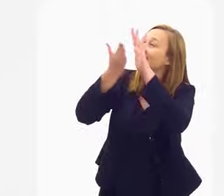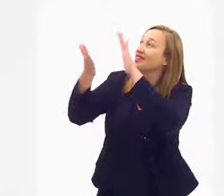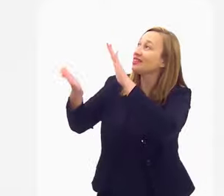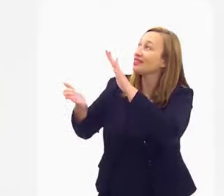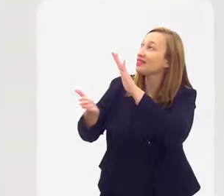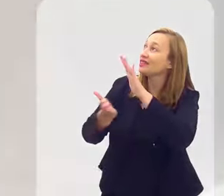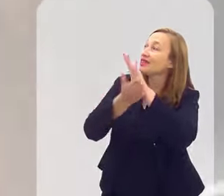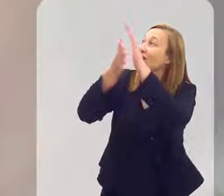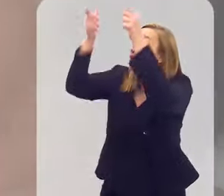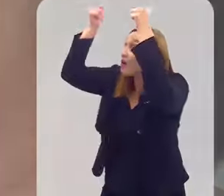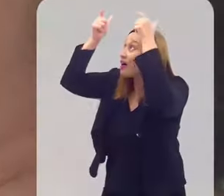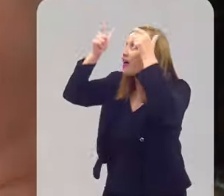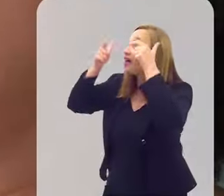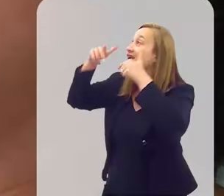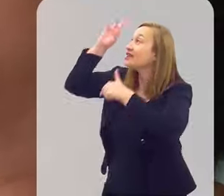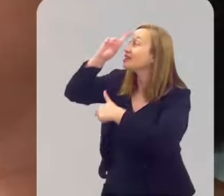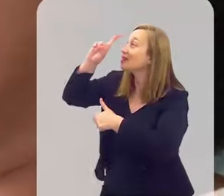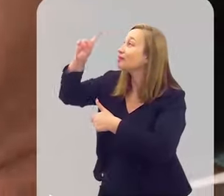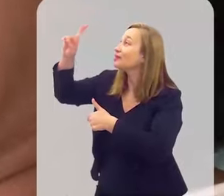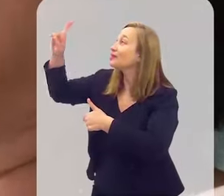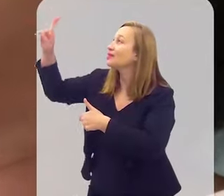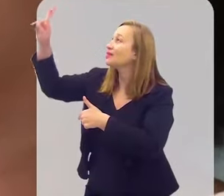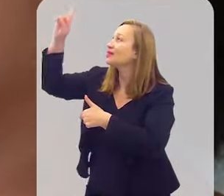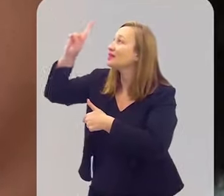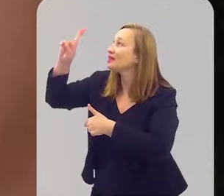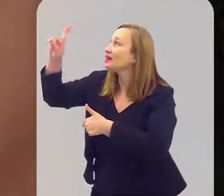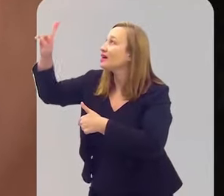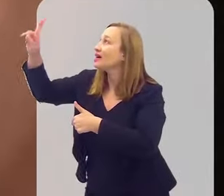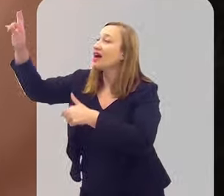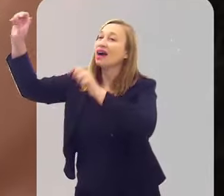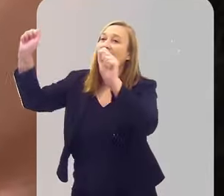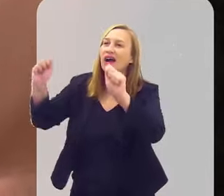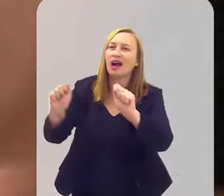aleluia Louvemos ao